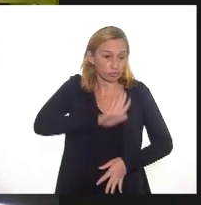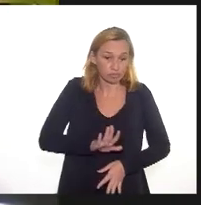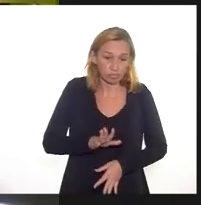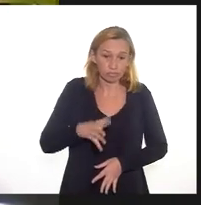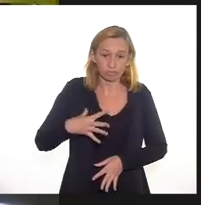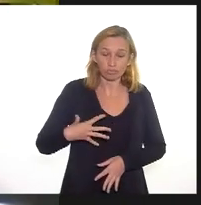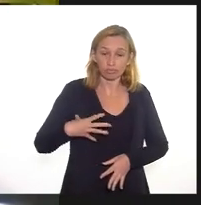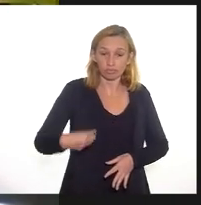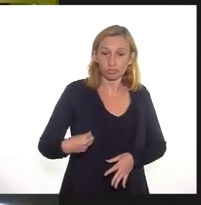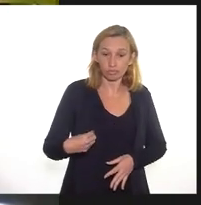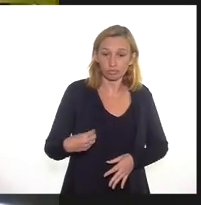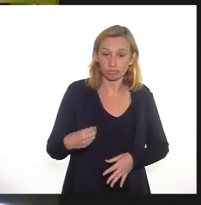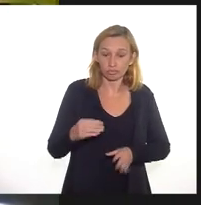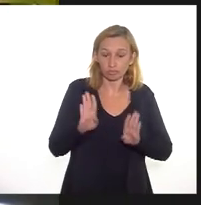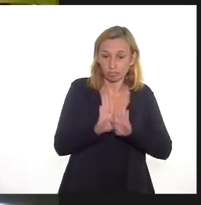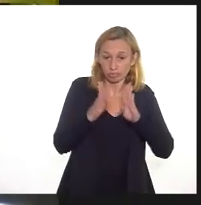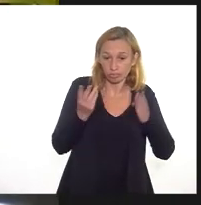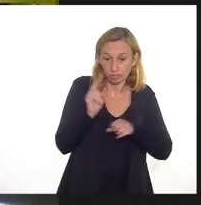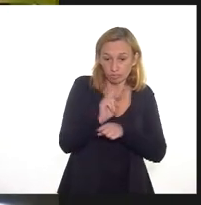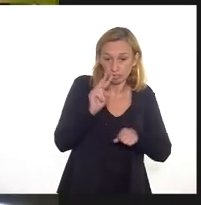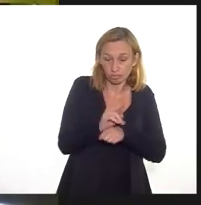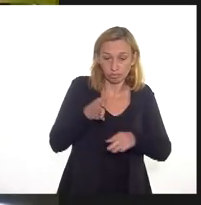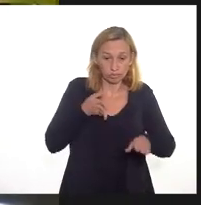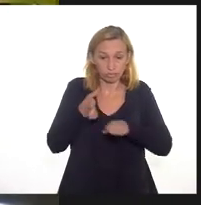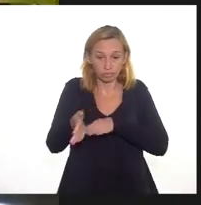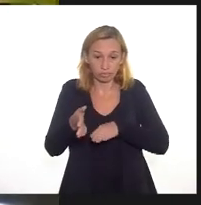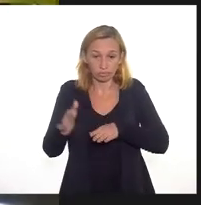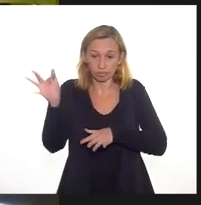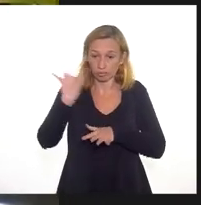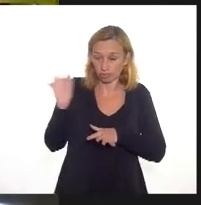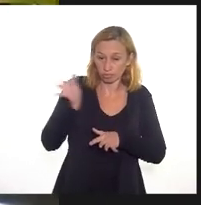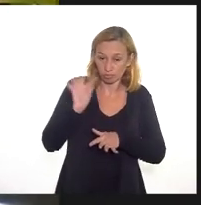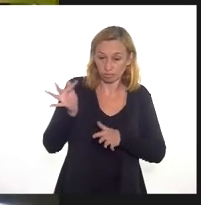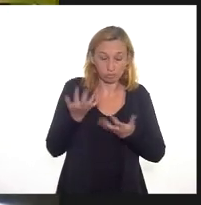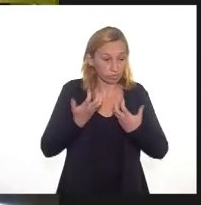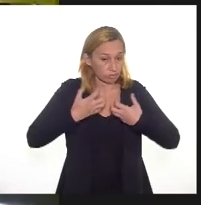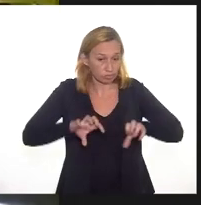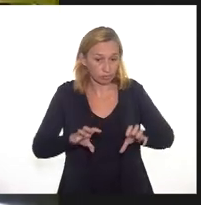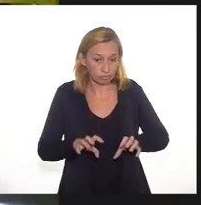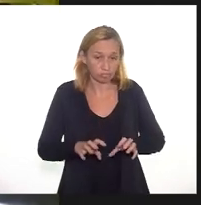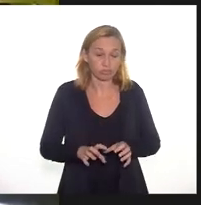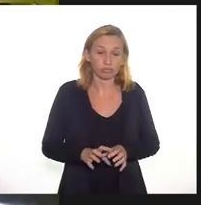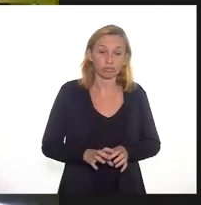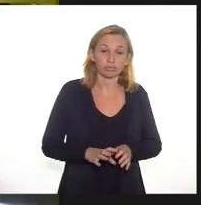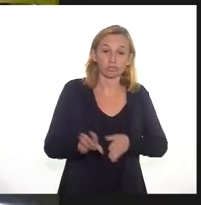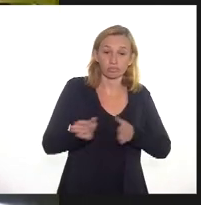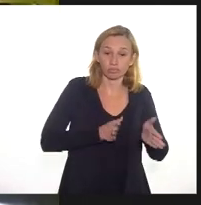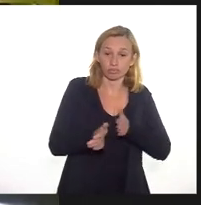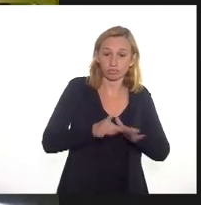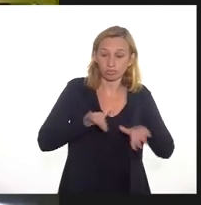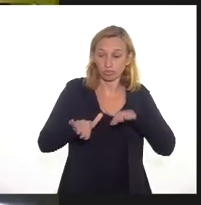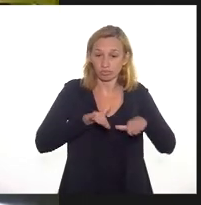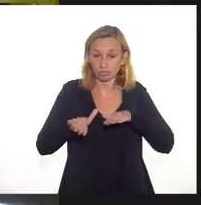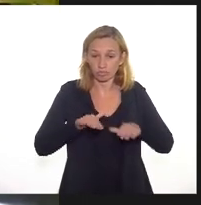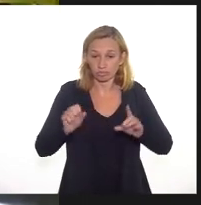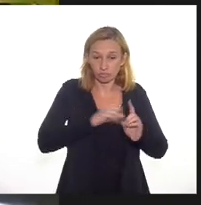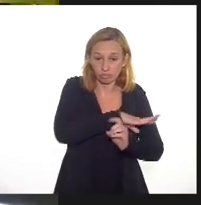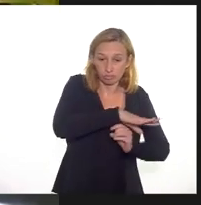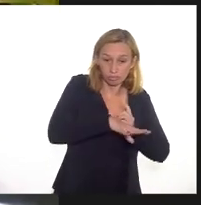nas universidades, que odeia a possibilidade de mobilização, de mobilidade social, algo que